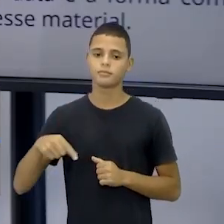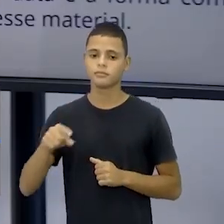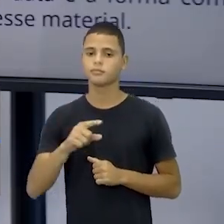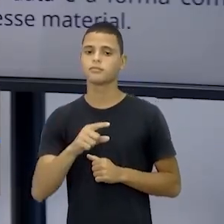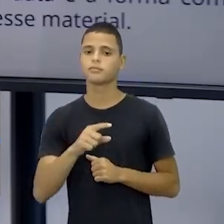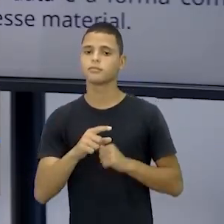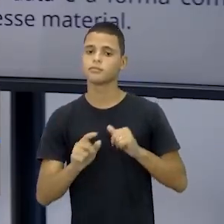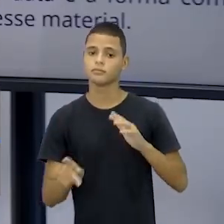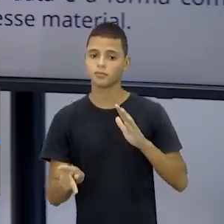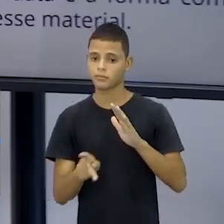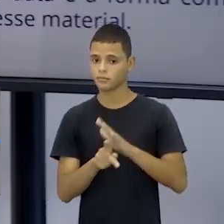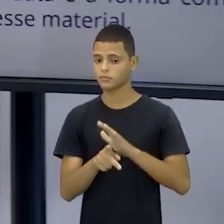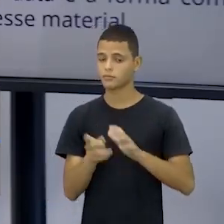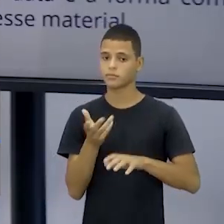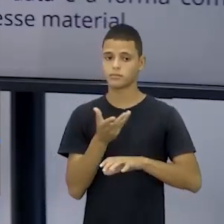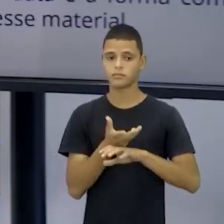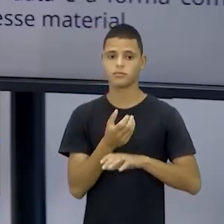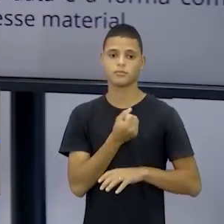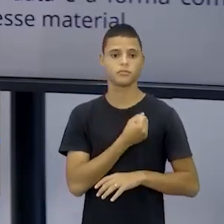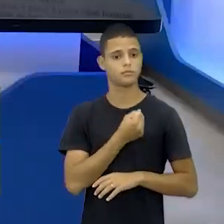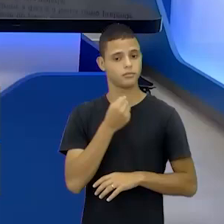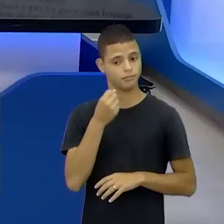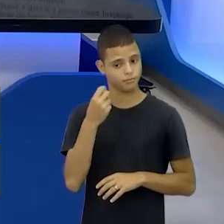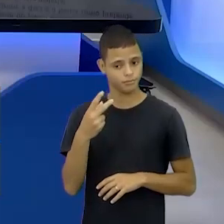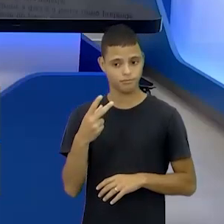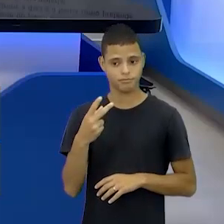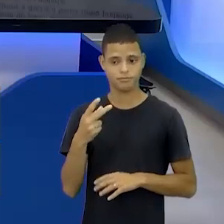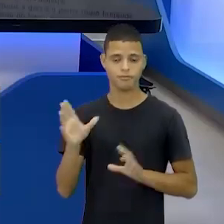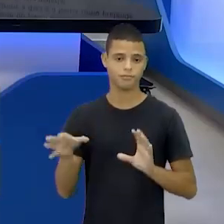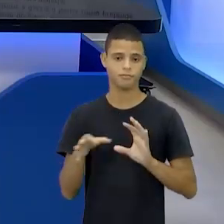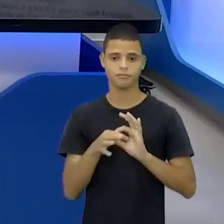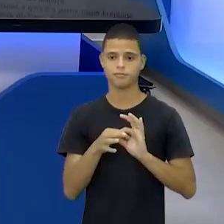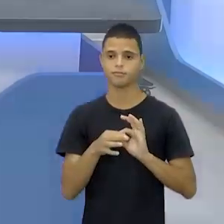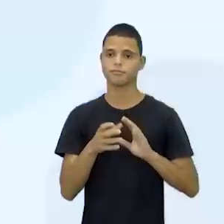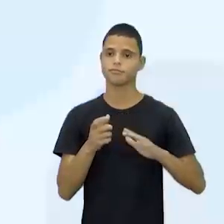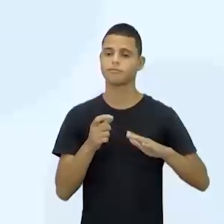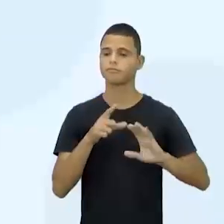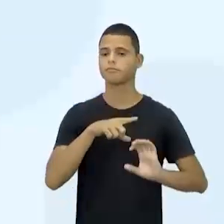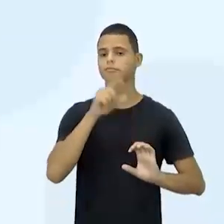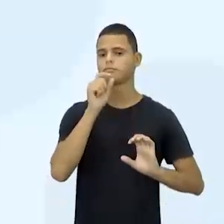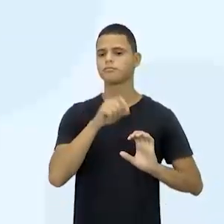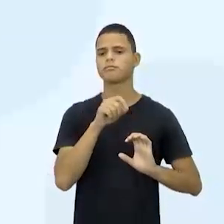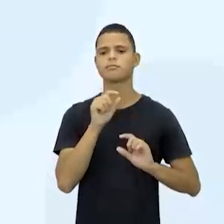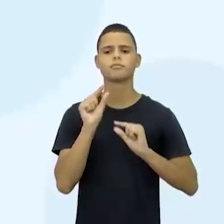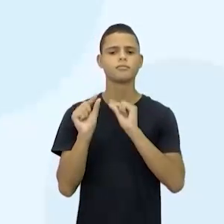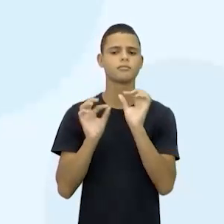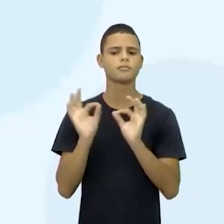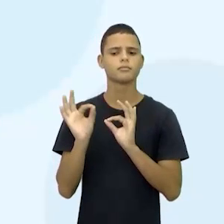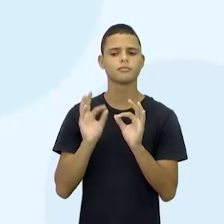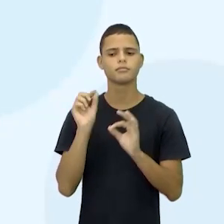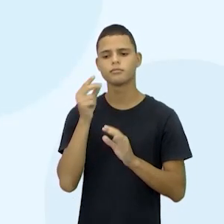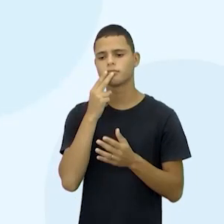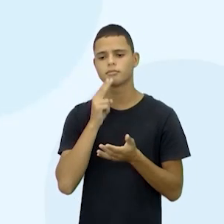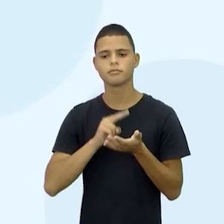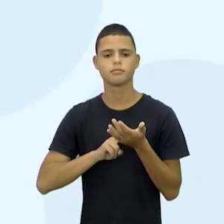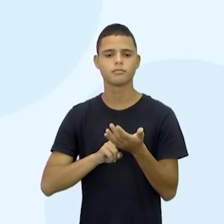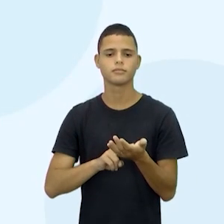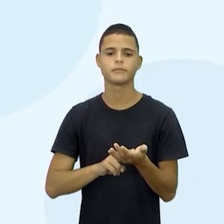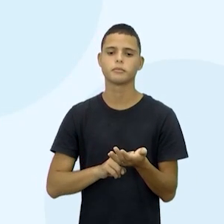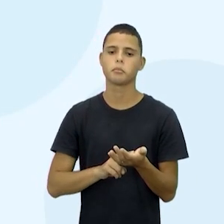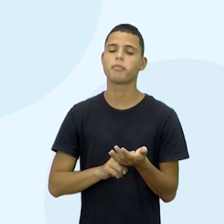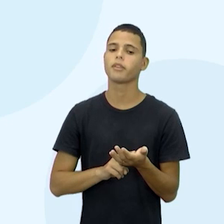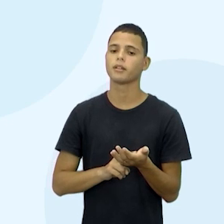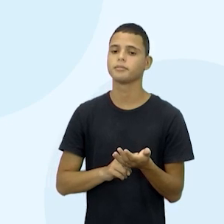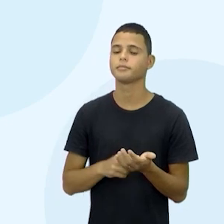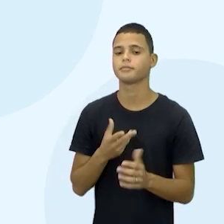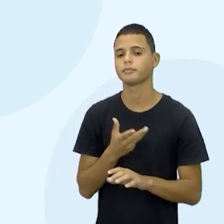para o componente 2, conexão empreendedora. Tá. E o que ele vai fazer com essa carta lá? Aí ele vai, então, no